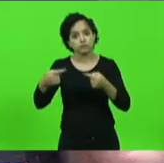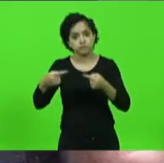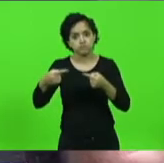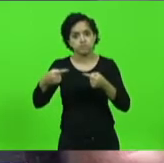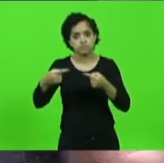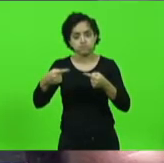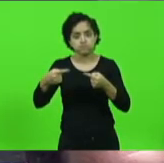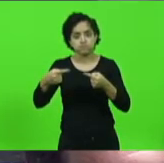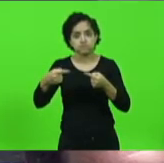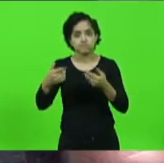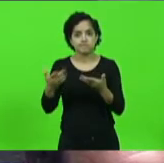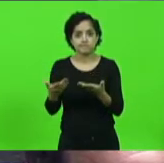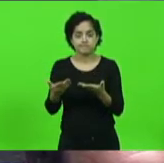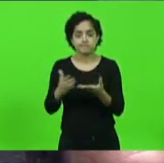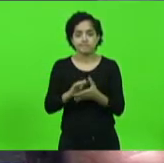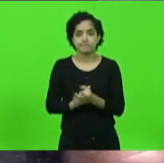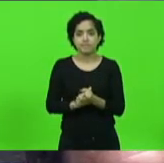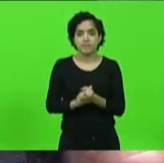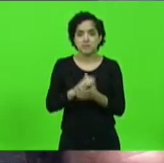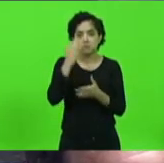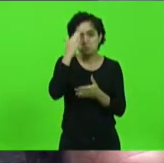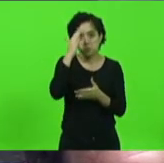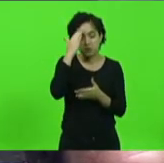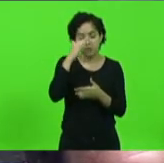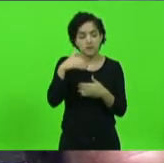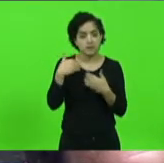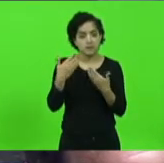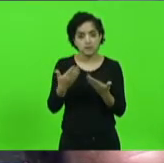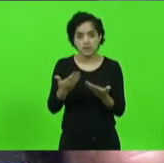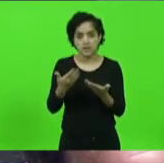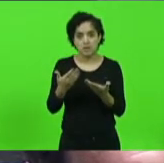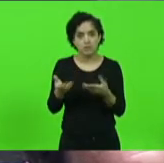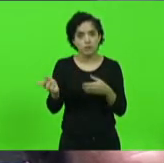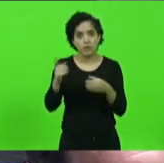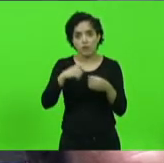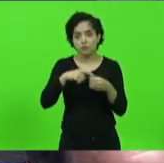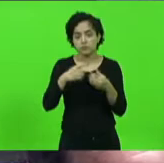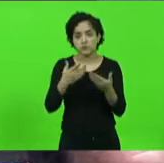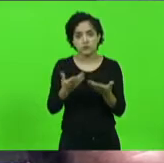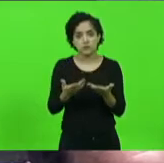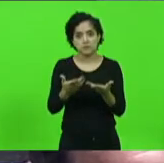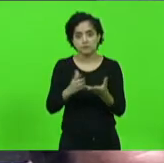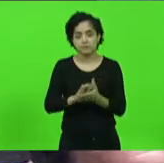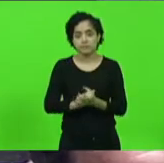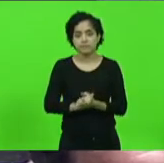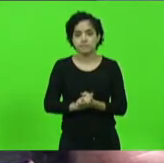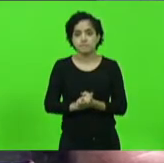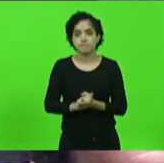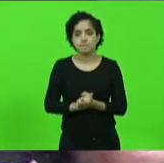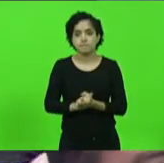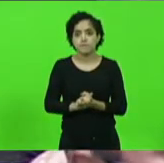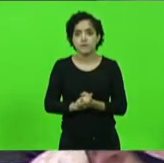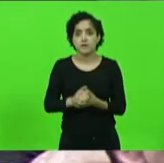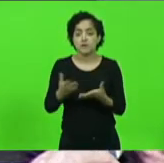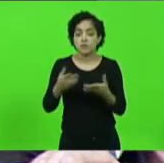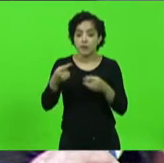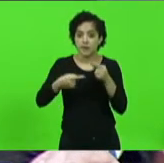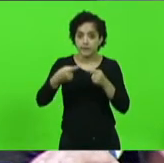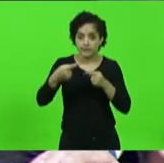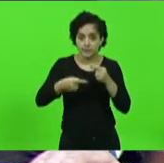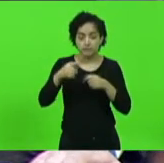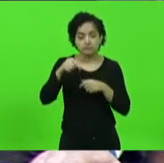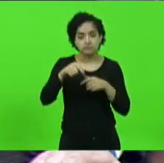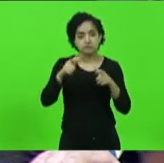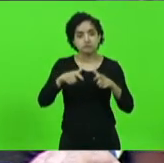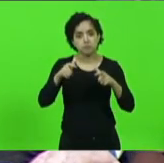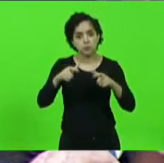da oposição. E quem não compreender isso aí, pode voltar de onde saiu. Porque o parlamento é o lugar do debate, é o